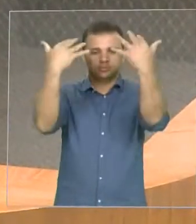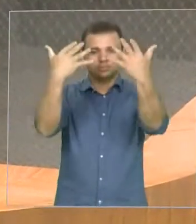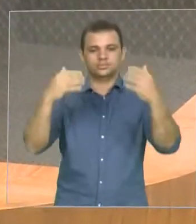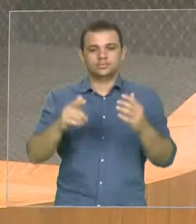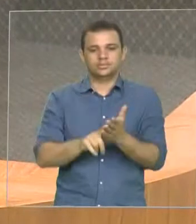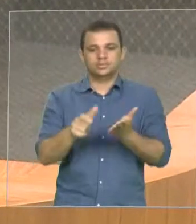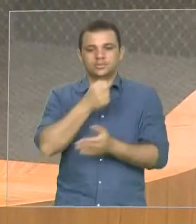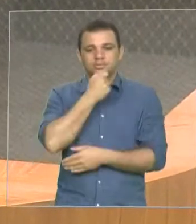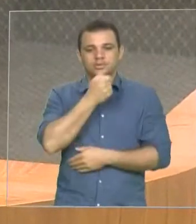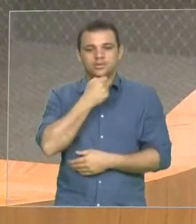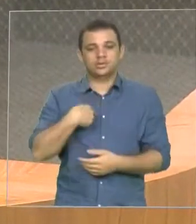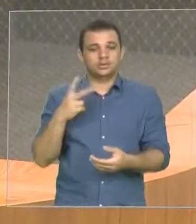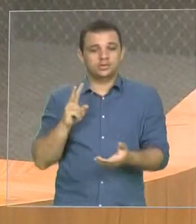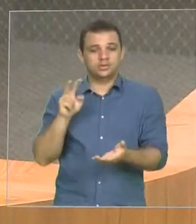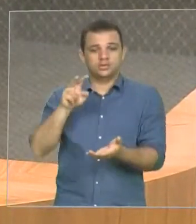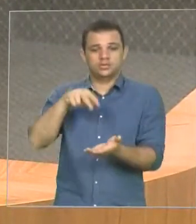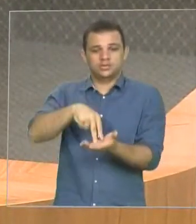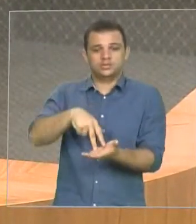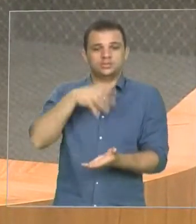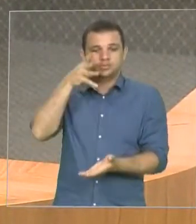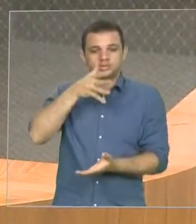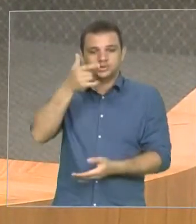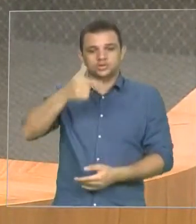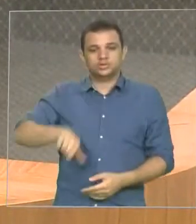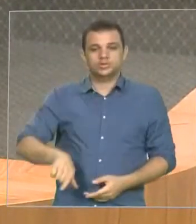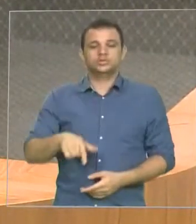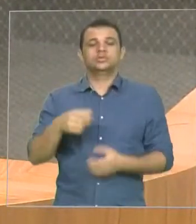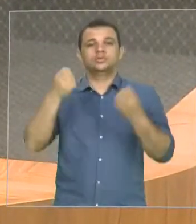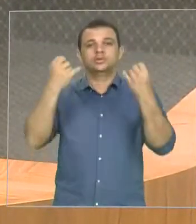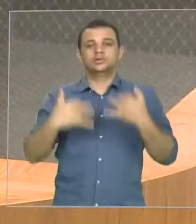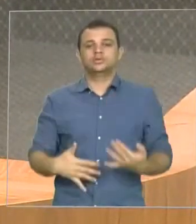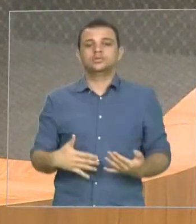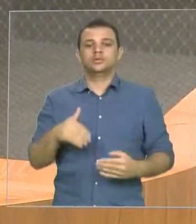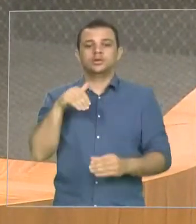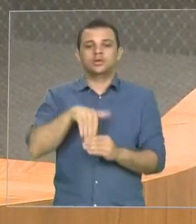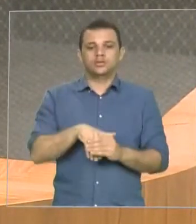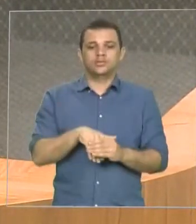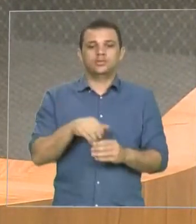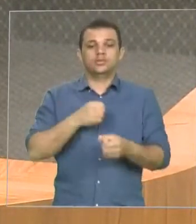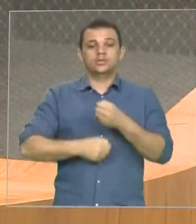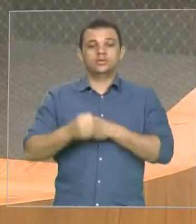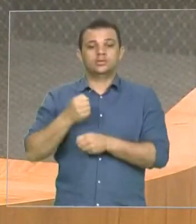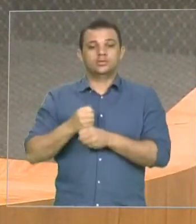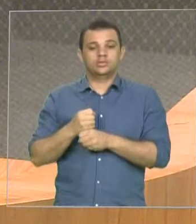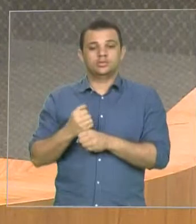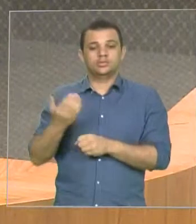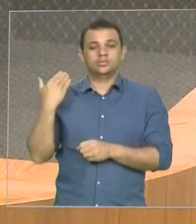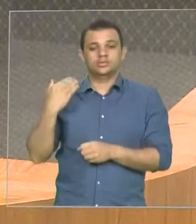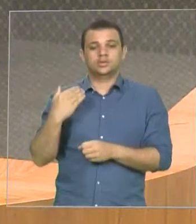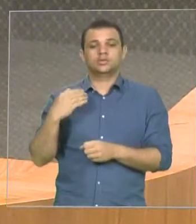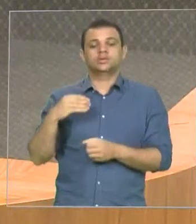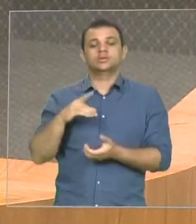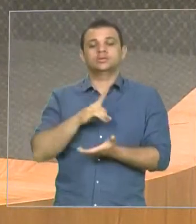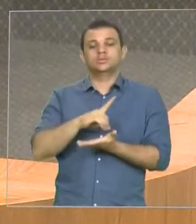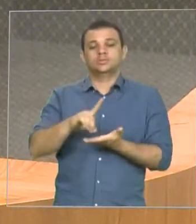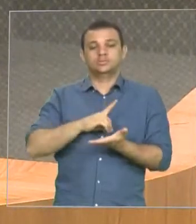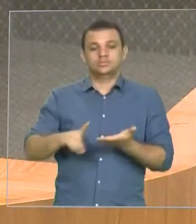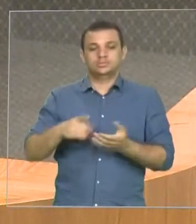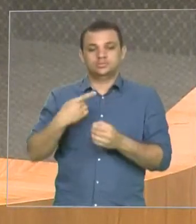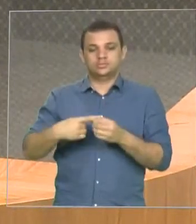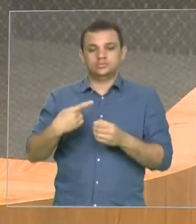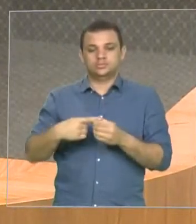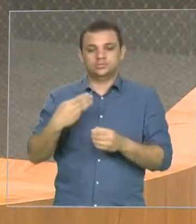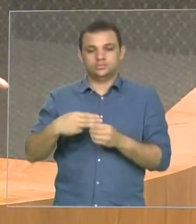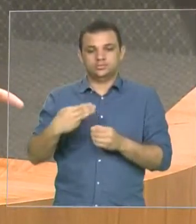tribuna para falar sobre o resultado agora das eleições municipais do ano passado no município de Zedoca, que só